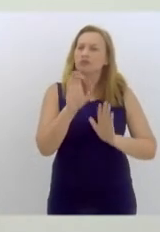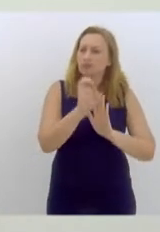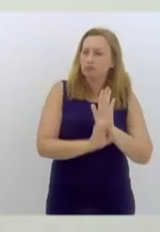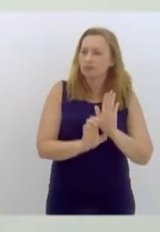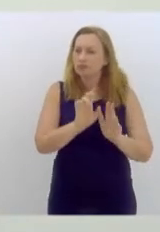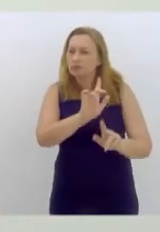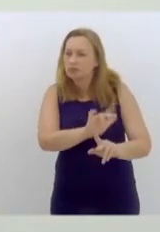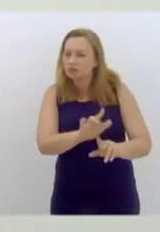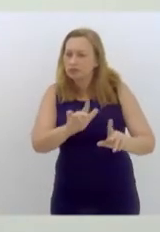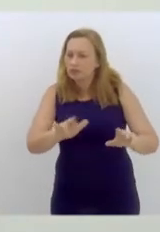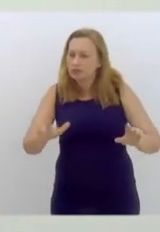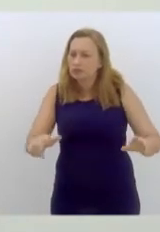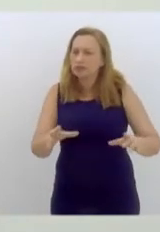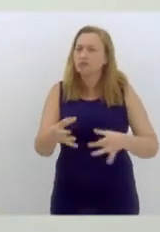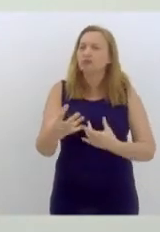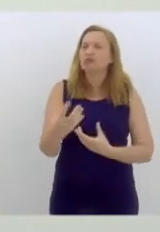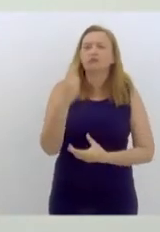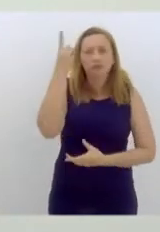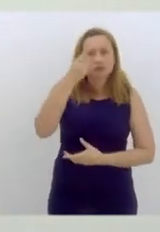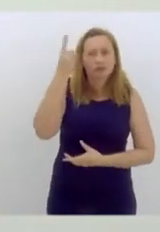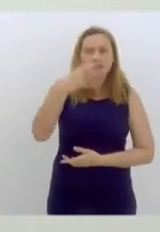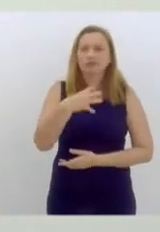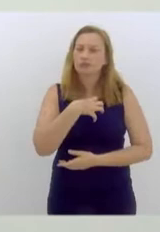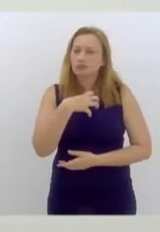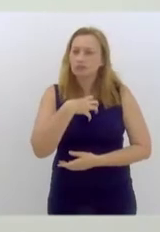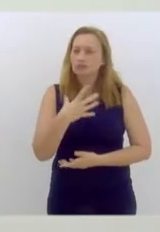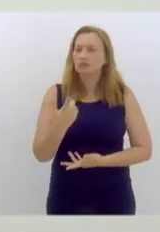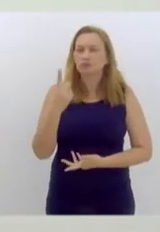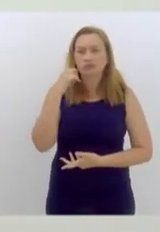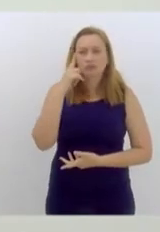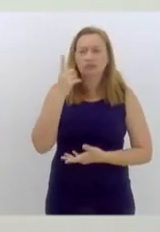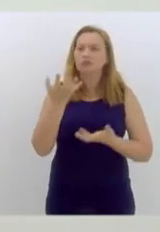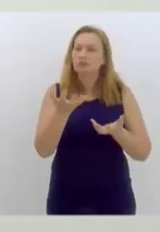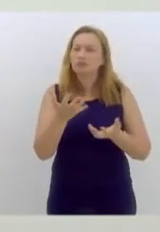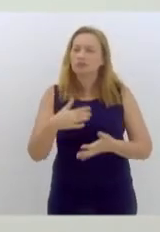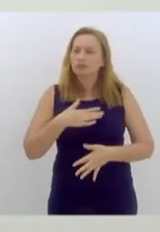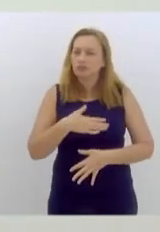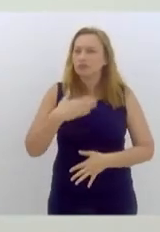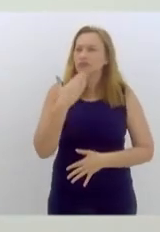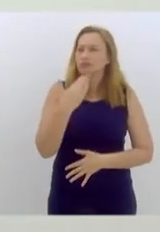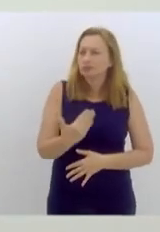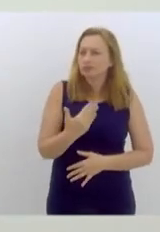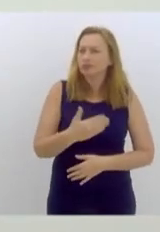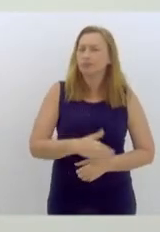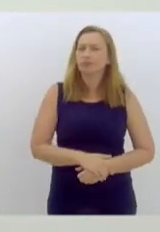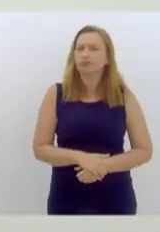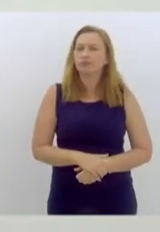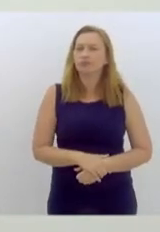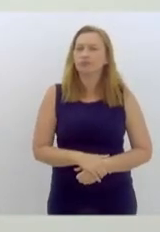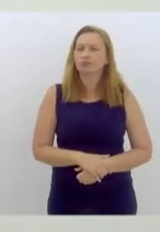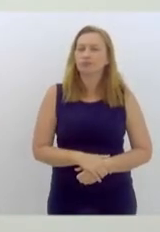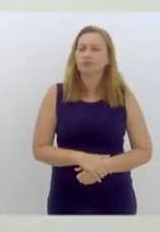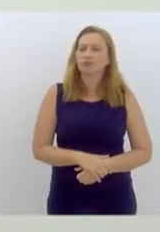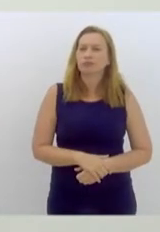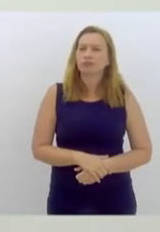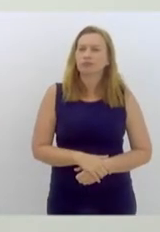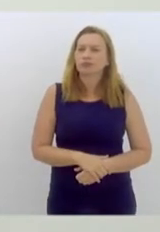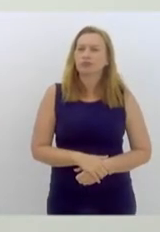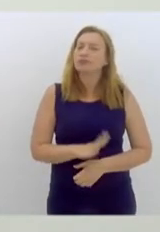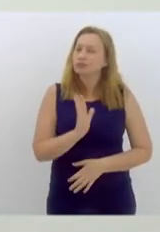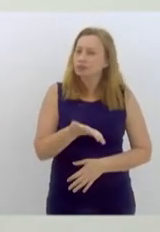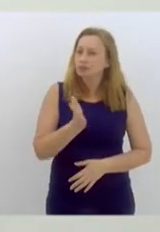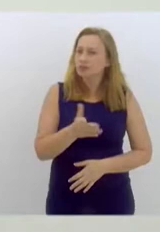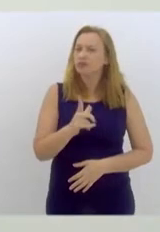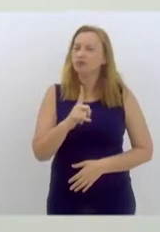deputados e várias deputadas nesse sentido, e essa é a nossa expectativa. Então, eu gostaria de solicitar à SEDUC que o que já tem